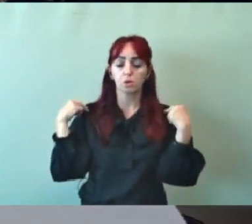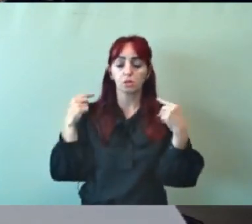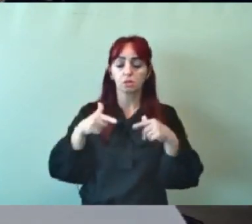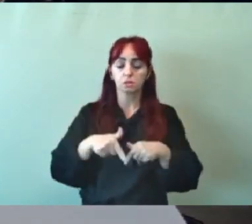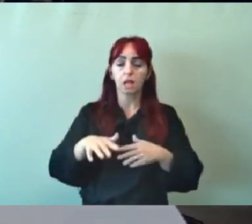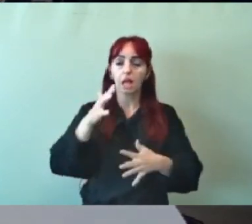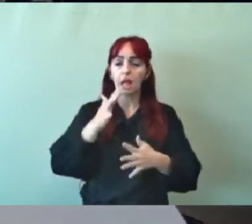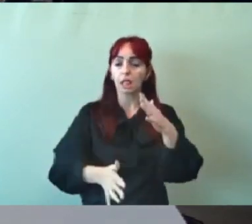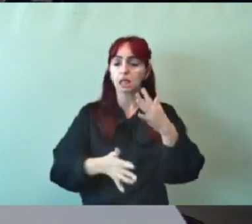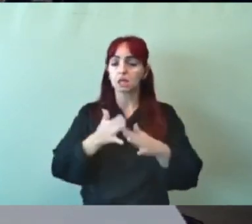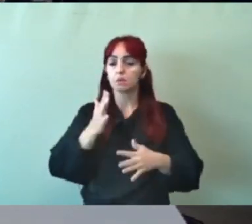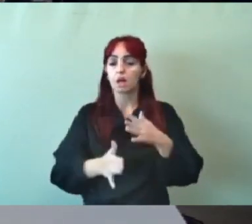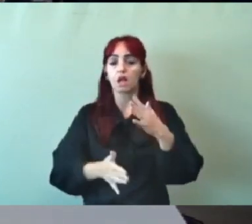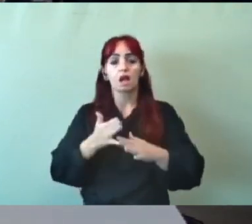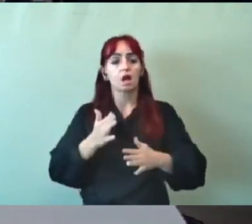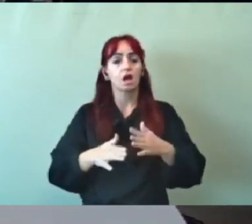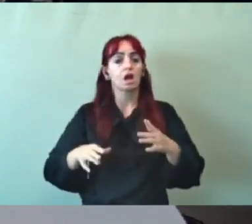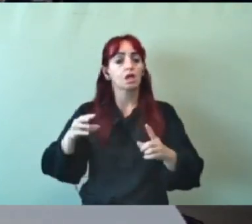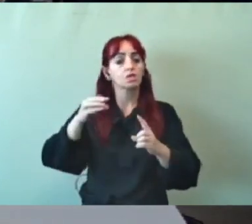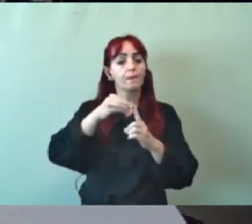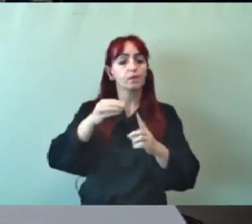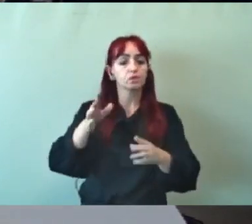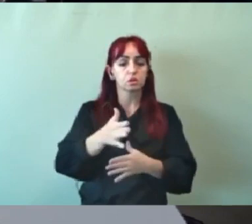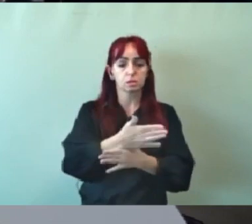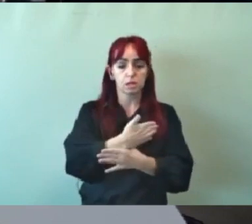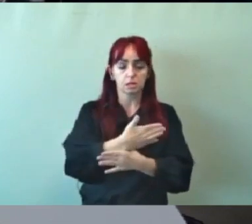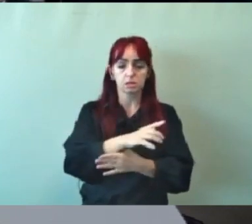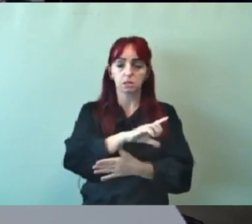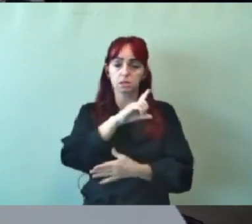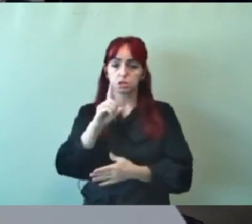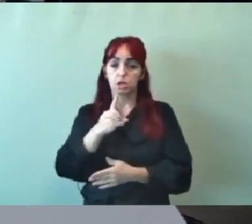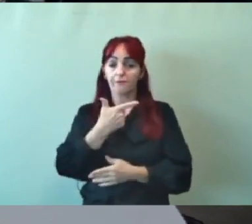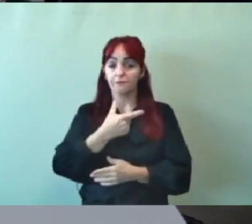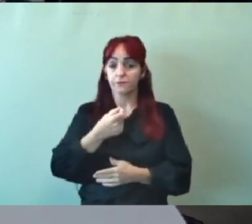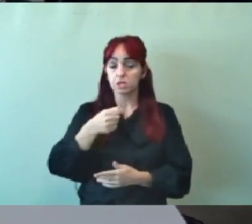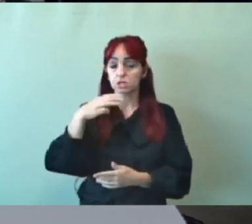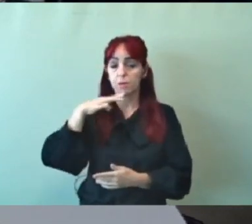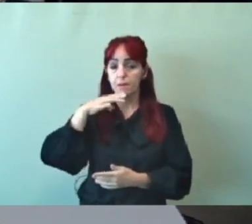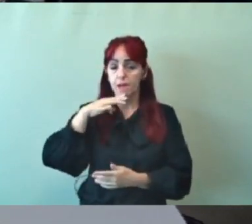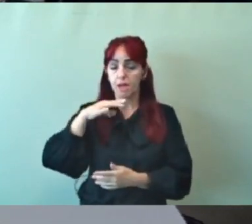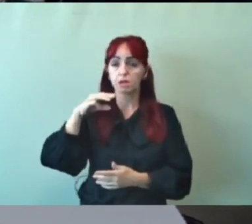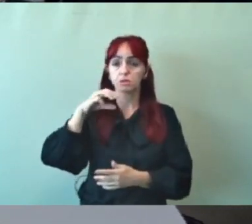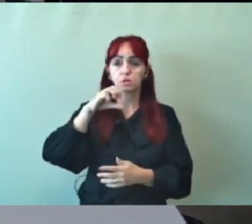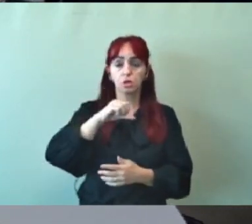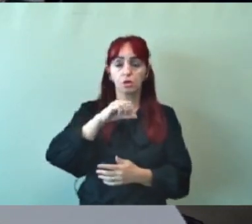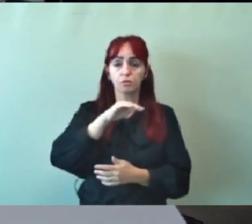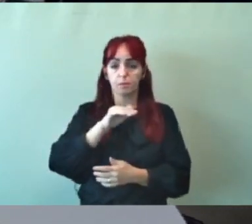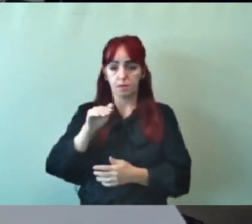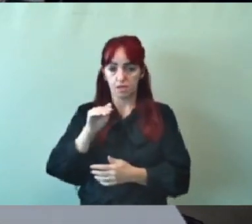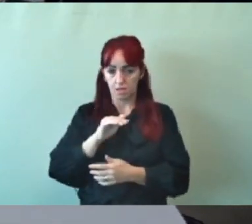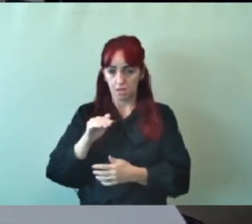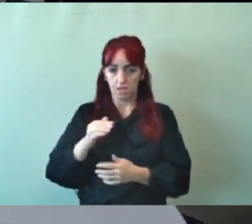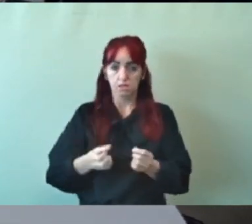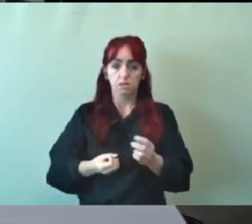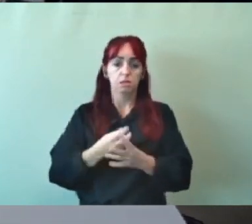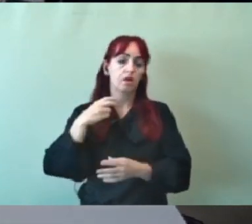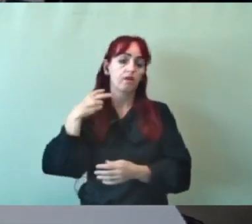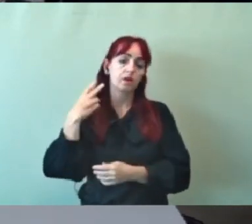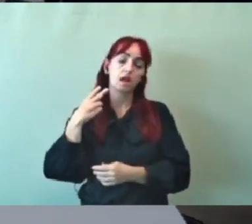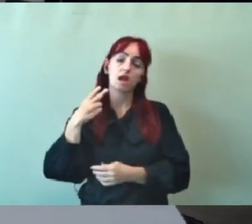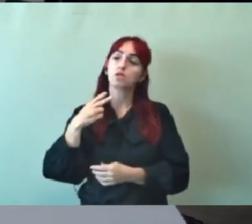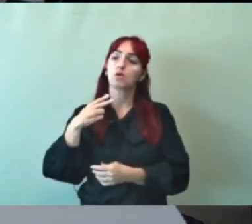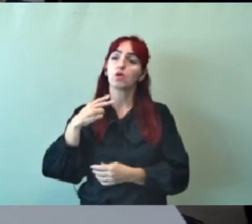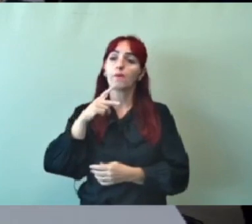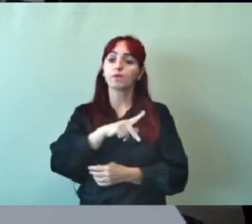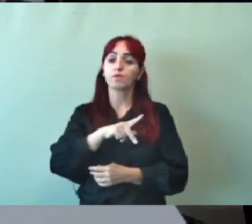do ponto de táxi. Data 20 de março, horário às 9:30, de autoria do professor Juliano Lopes.